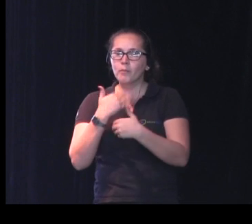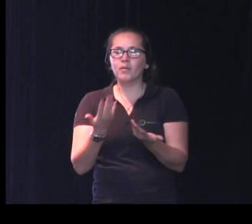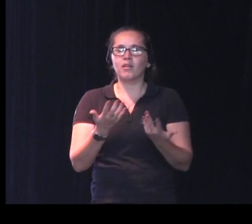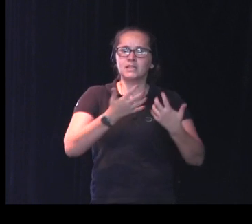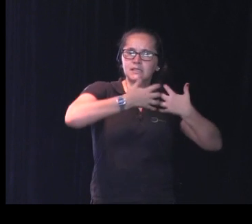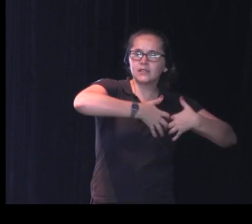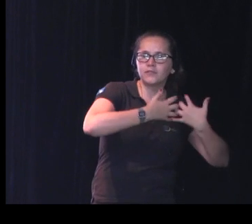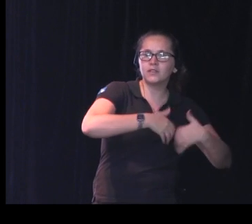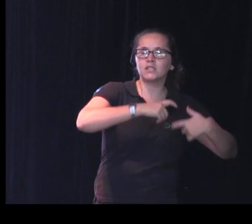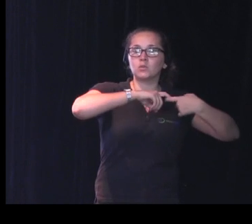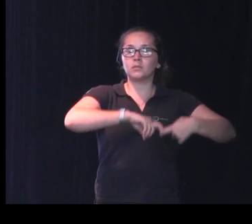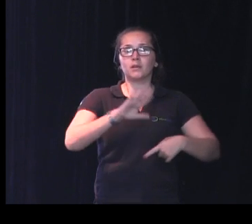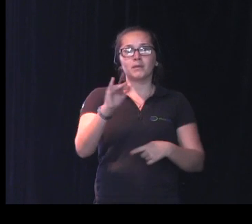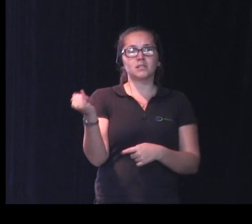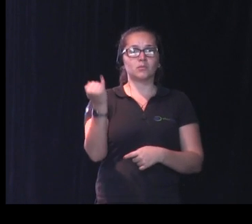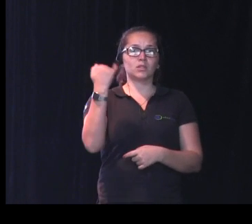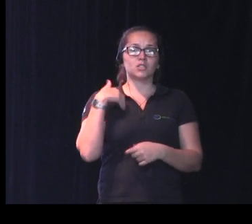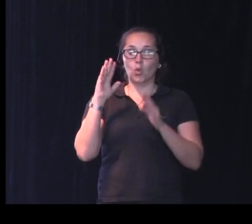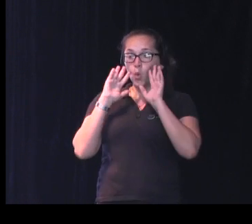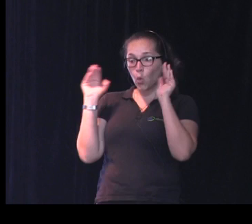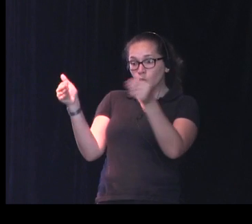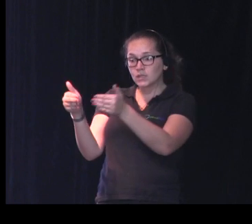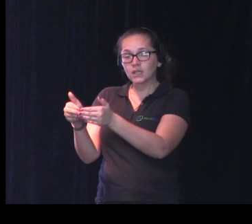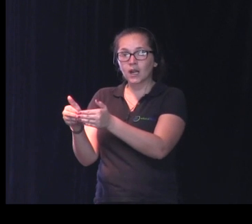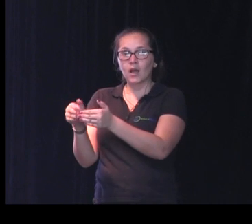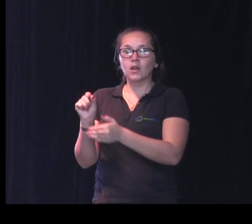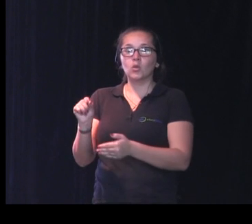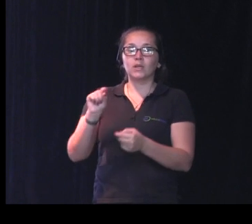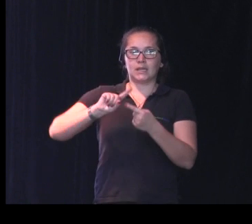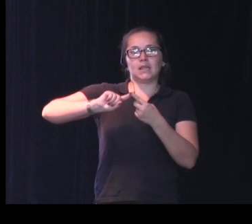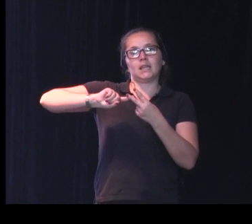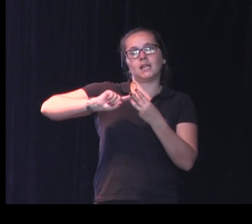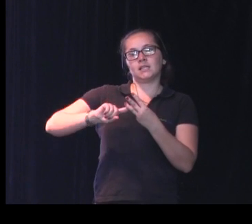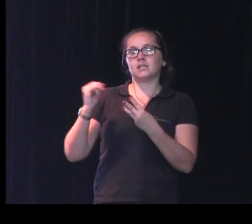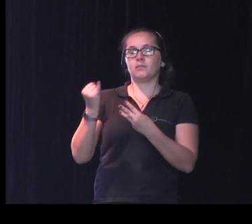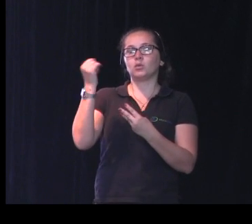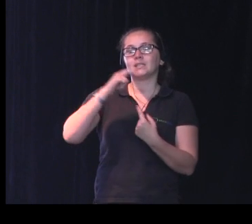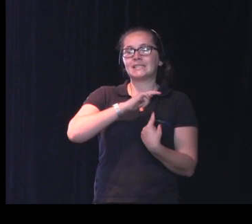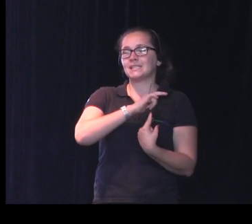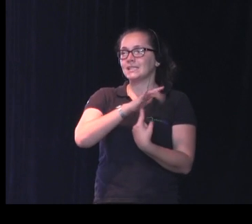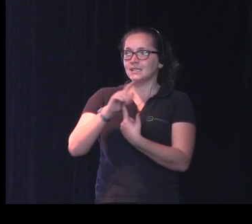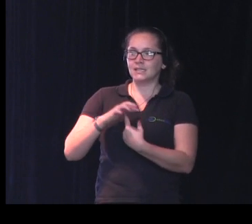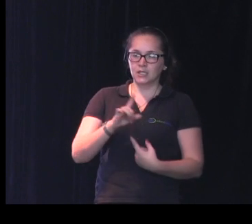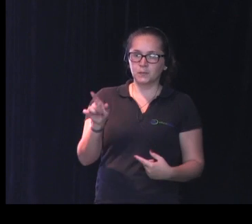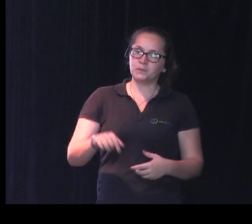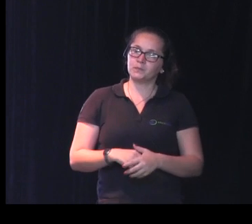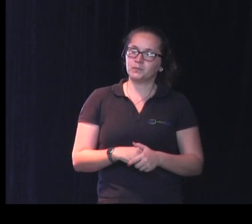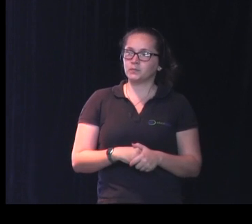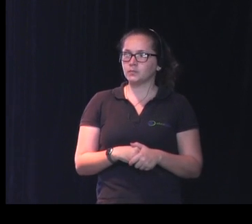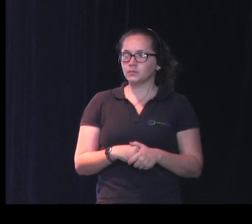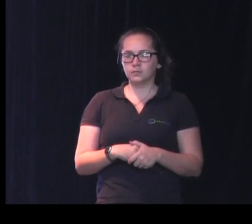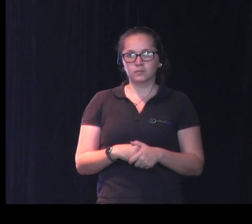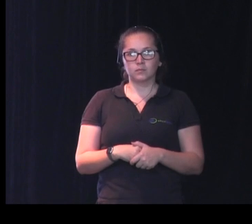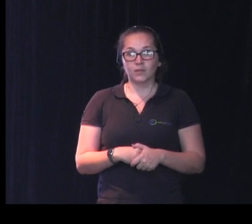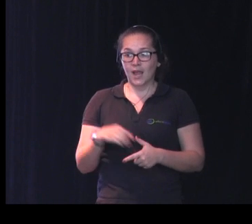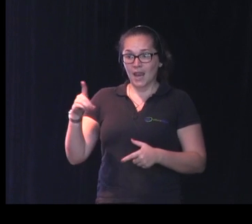lugares para comer, a certos serviços. Talvez o mais importante se concentra nesse lugar 3 museus importantes da cidade de